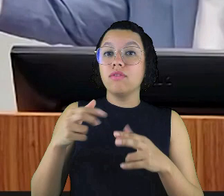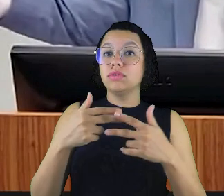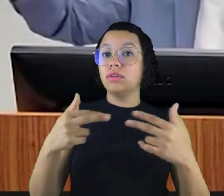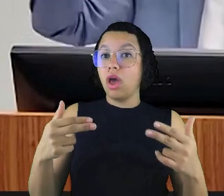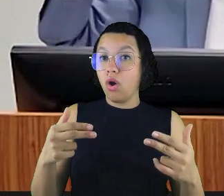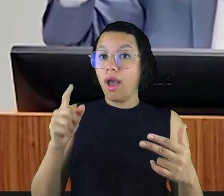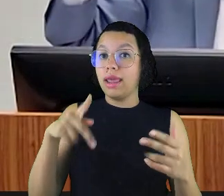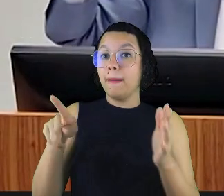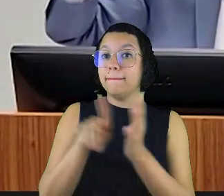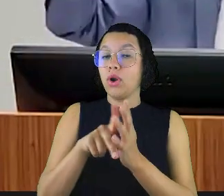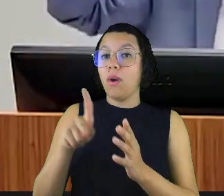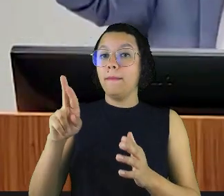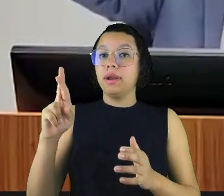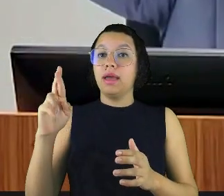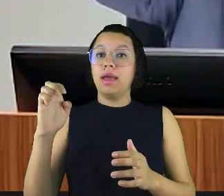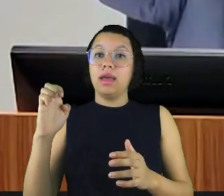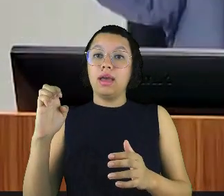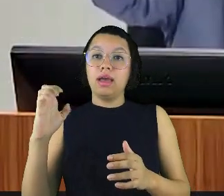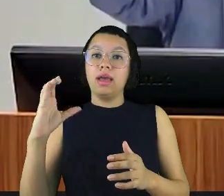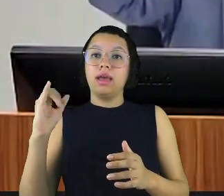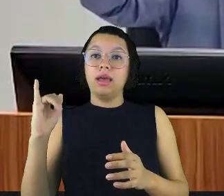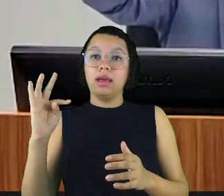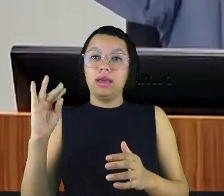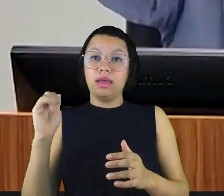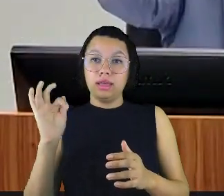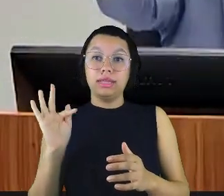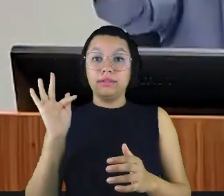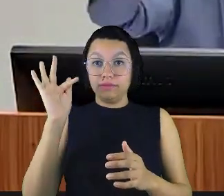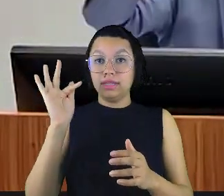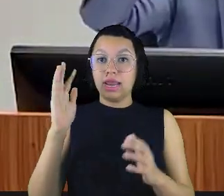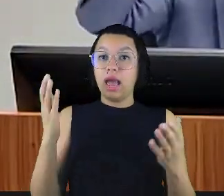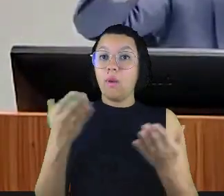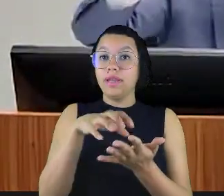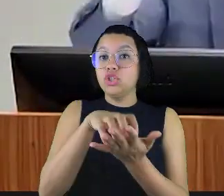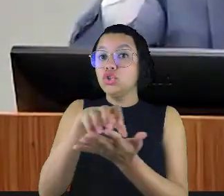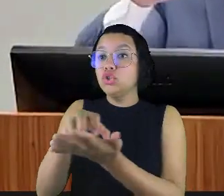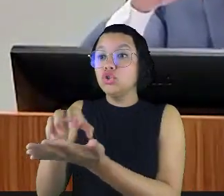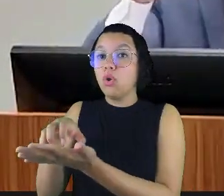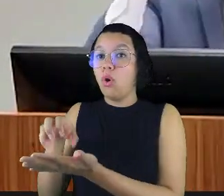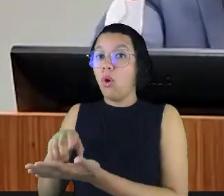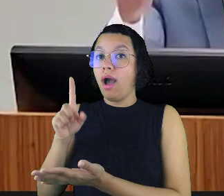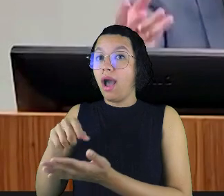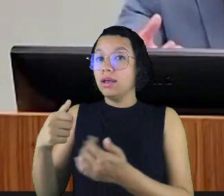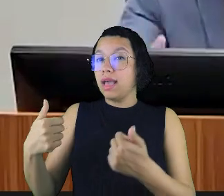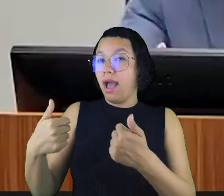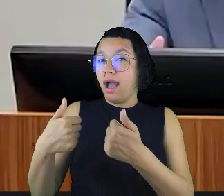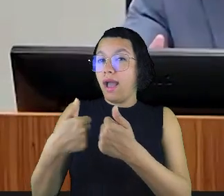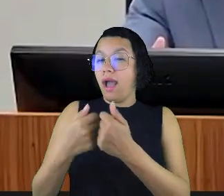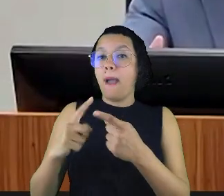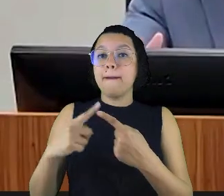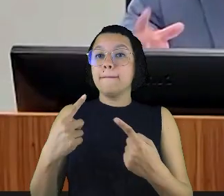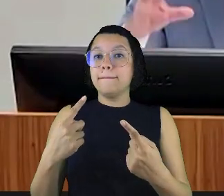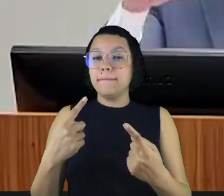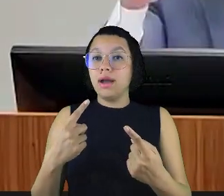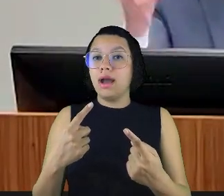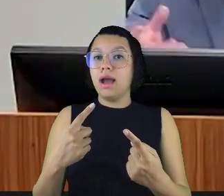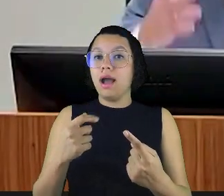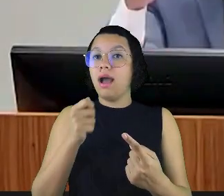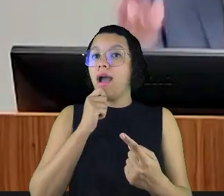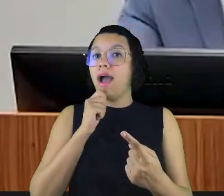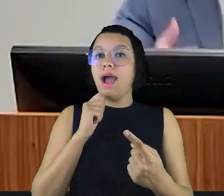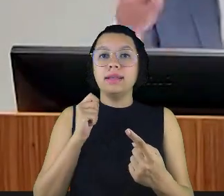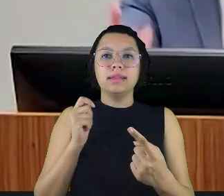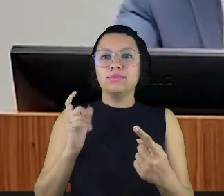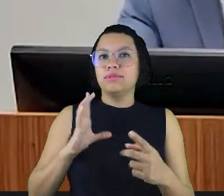Federal. E como eu lhes disse ontem, esses órgãos eles estão se reaproximando, mas eles ainda não estão em love. Então,